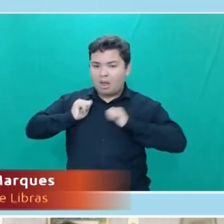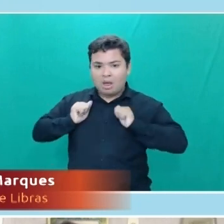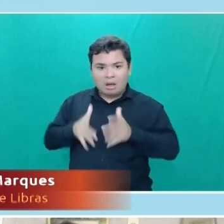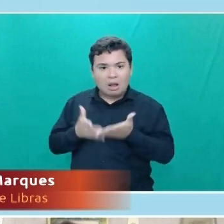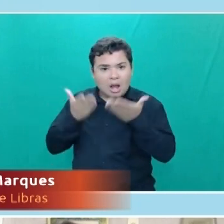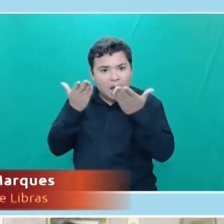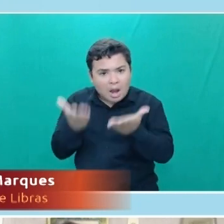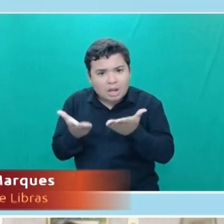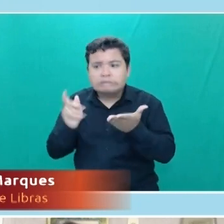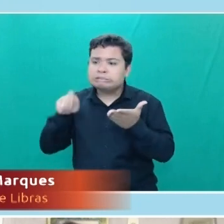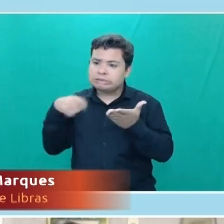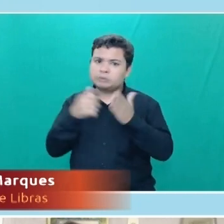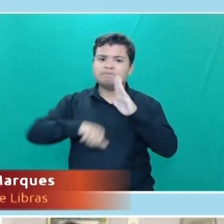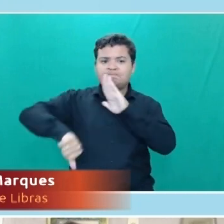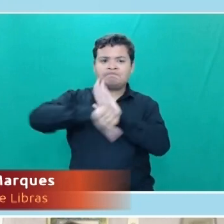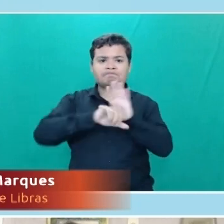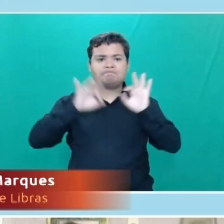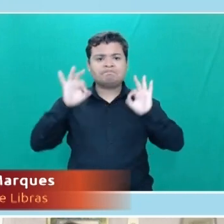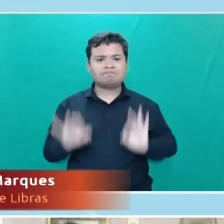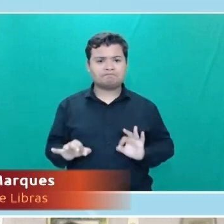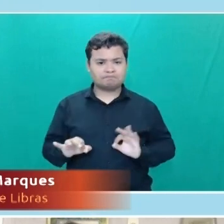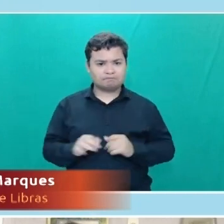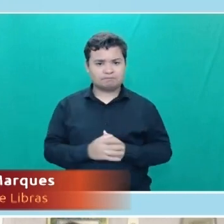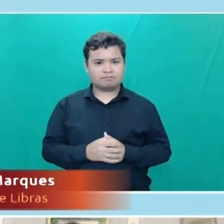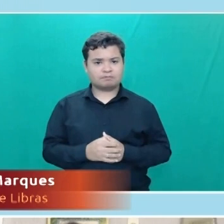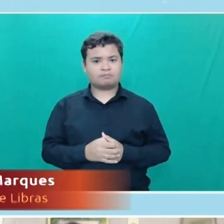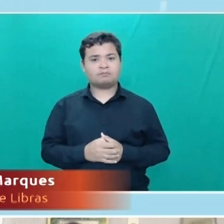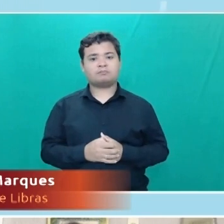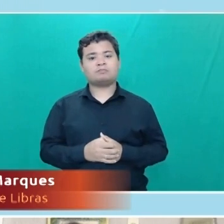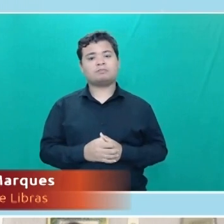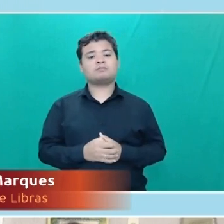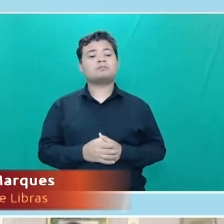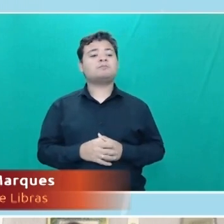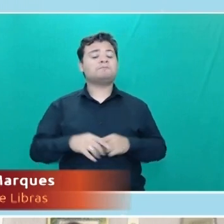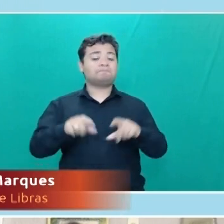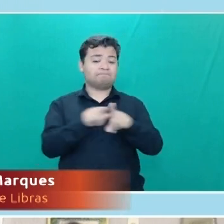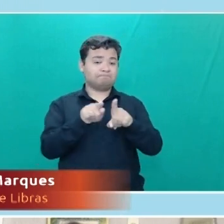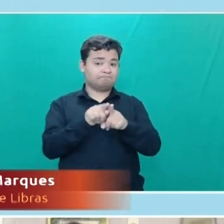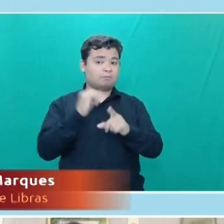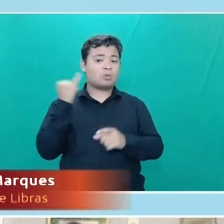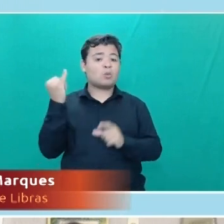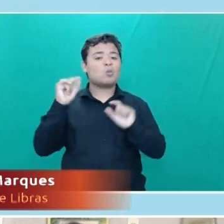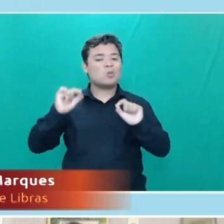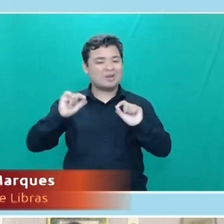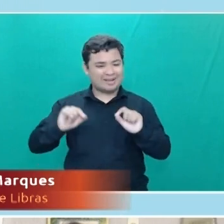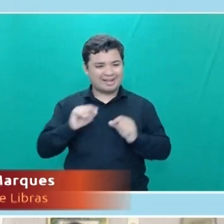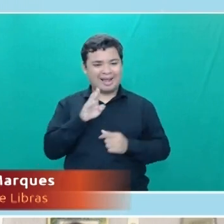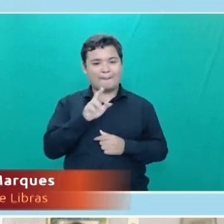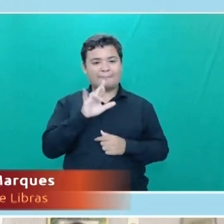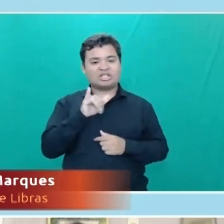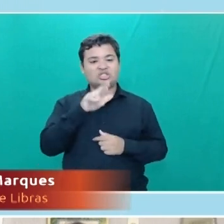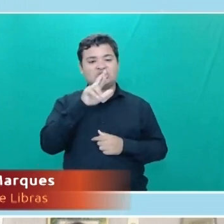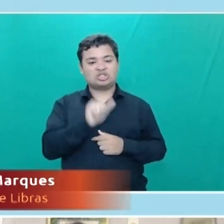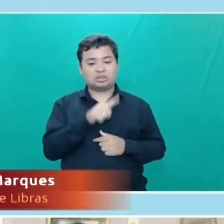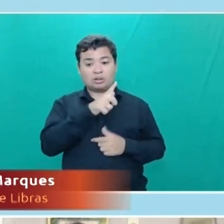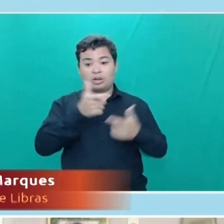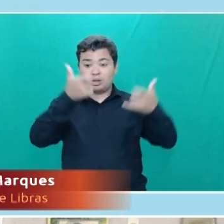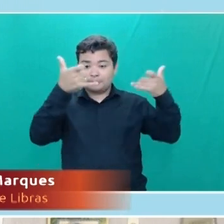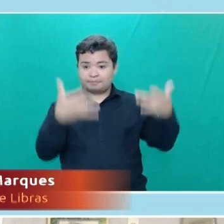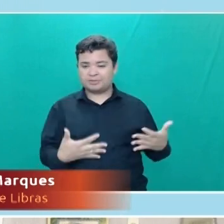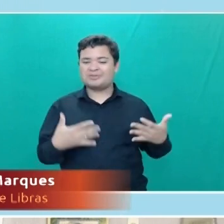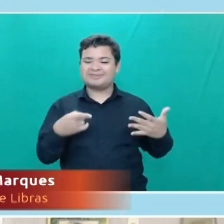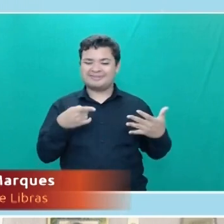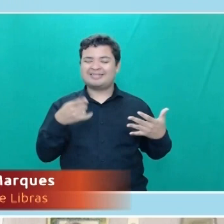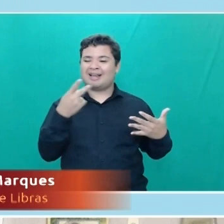conduta criminosa, e aí nesse ponto muito importante, algo que Bastida tocou bem no início, fazendo ali um panorama geral da